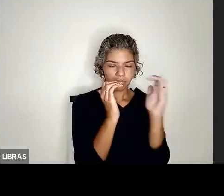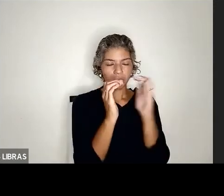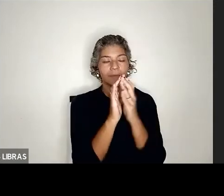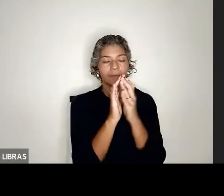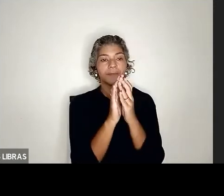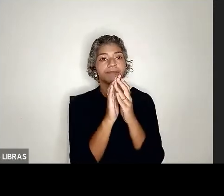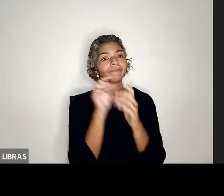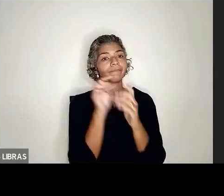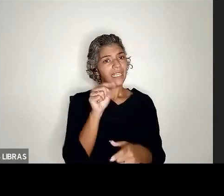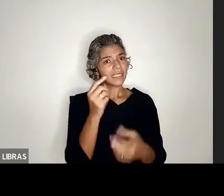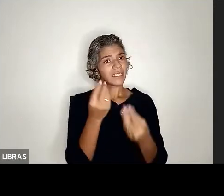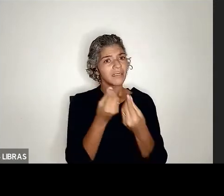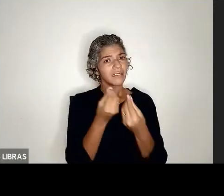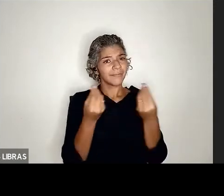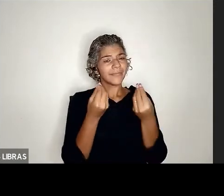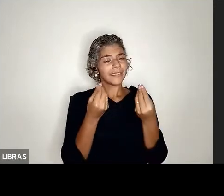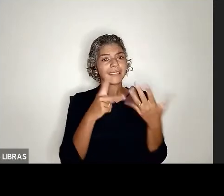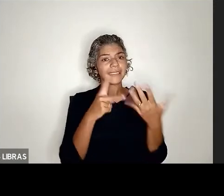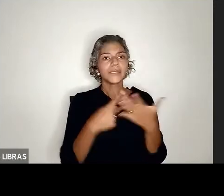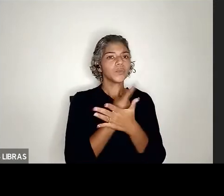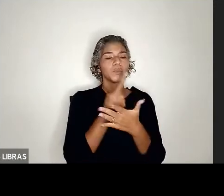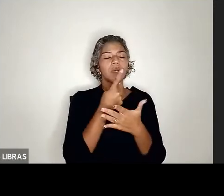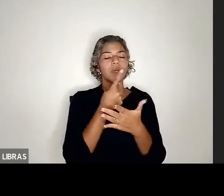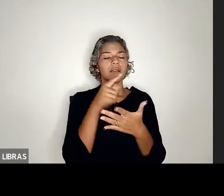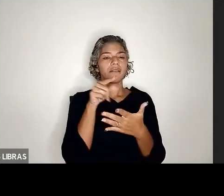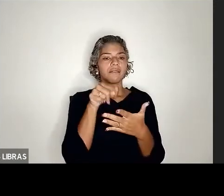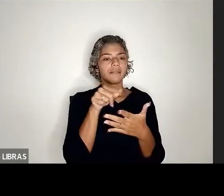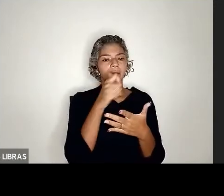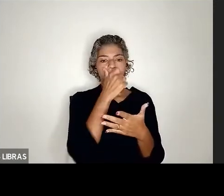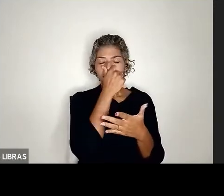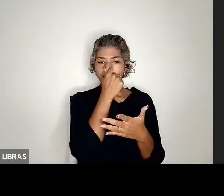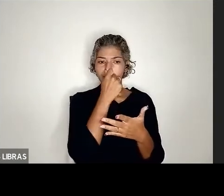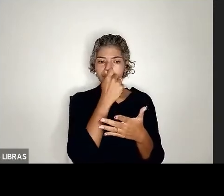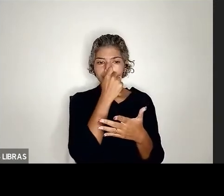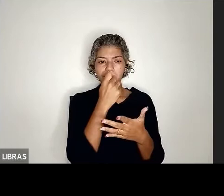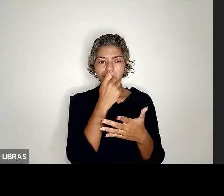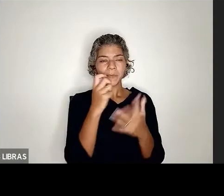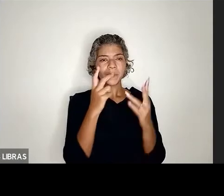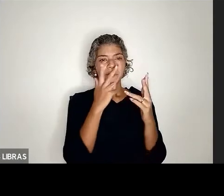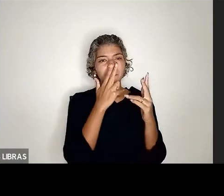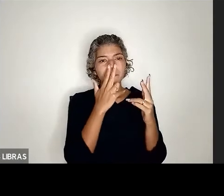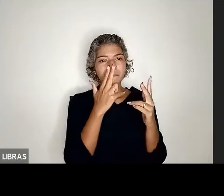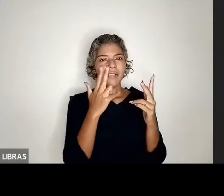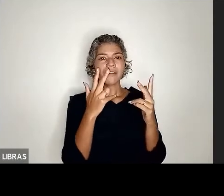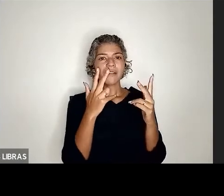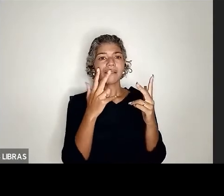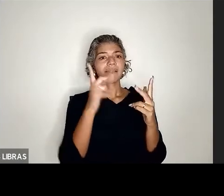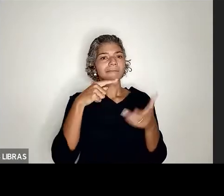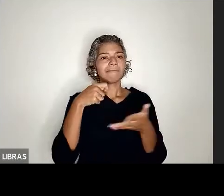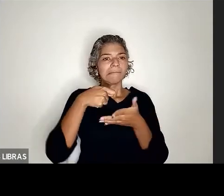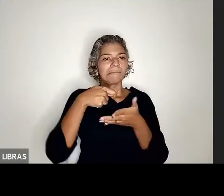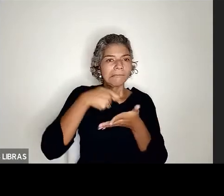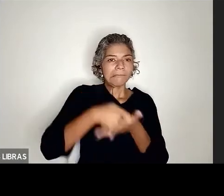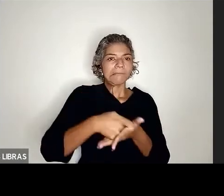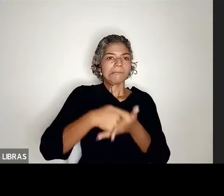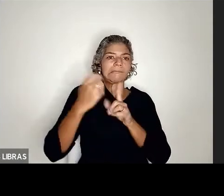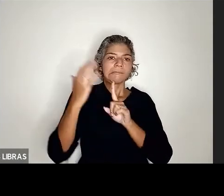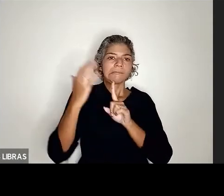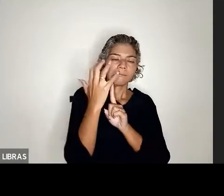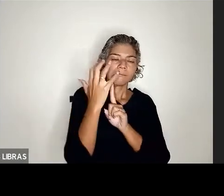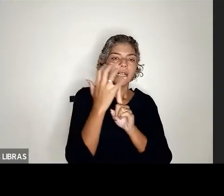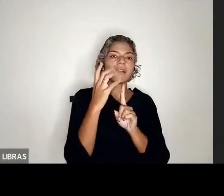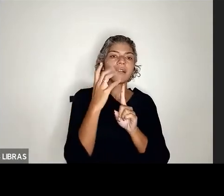essas vulnerabilidades, elas se sobredeterminam quanto a raça, gênero, classe